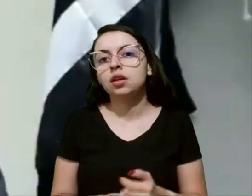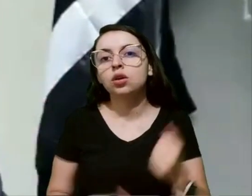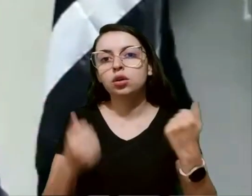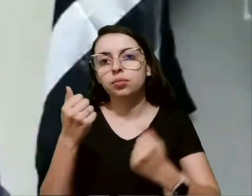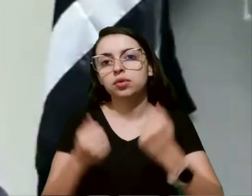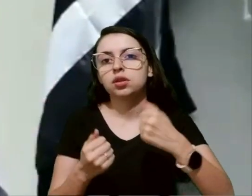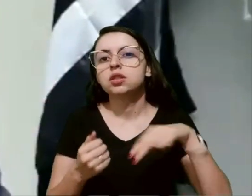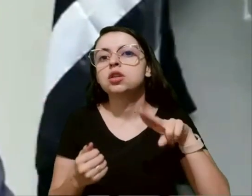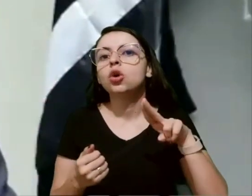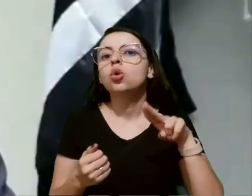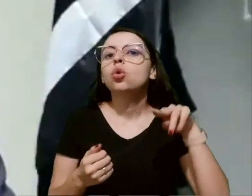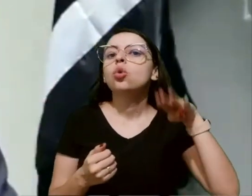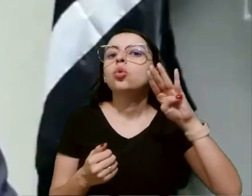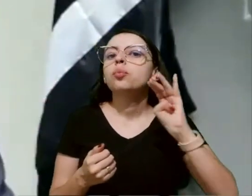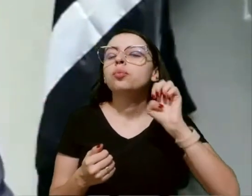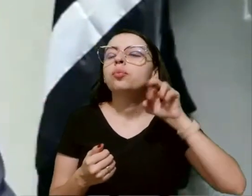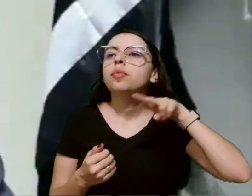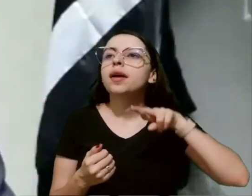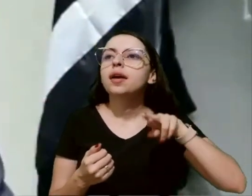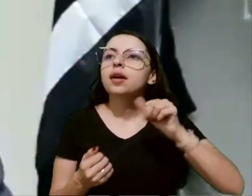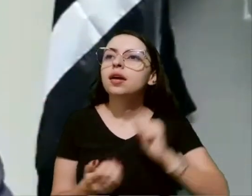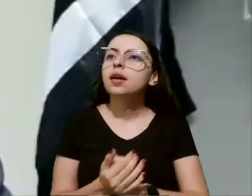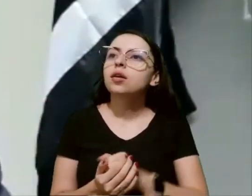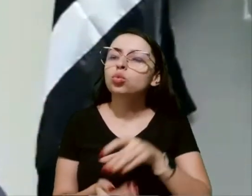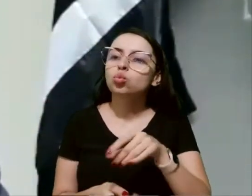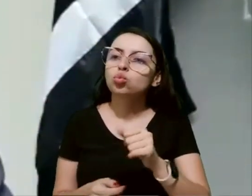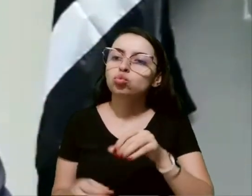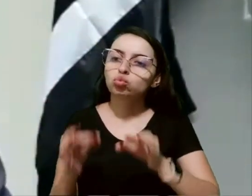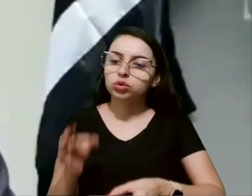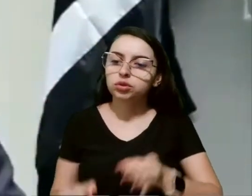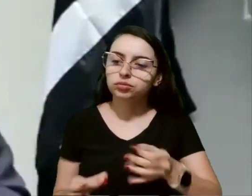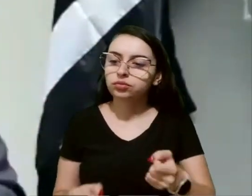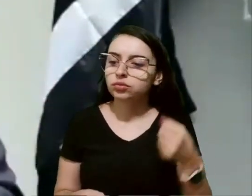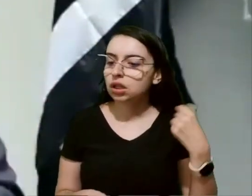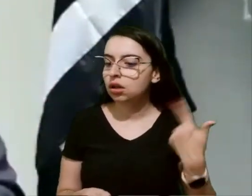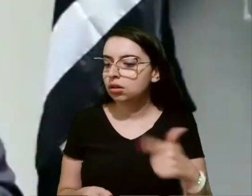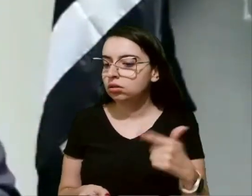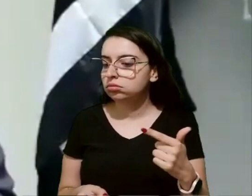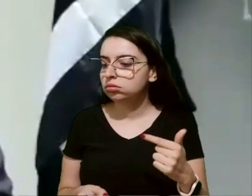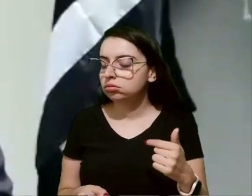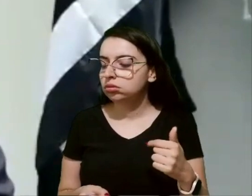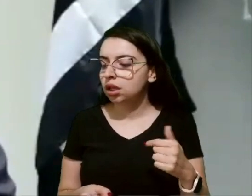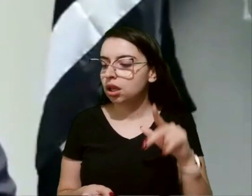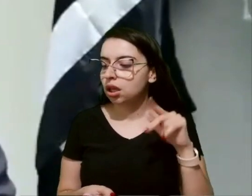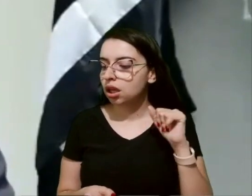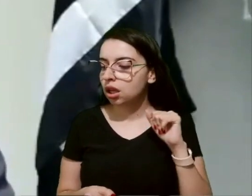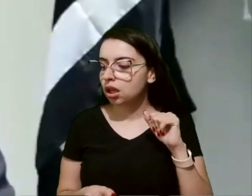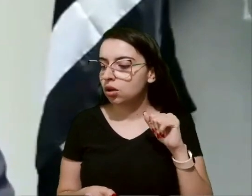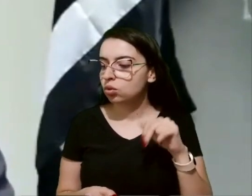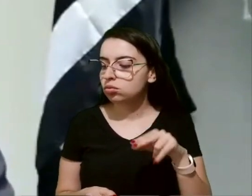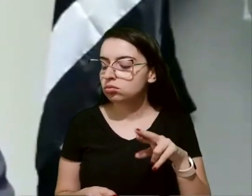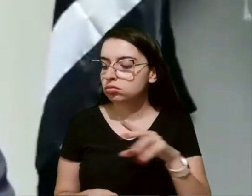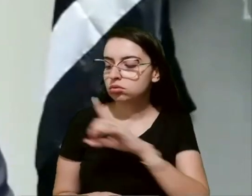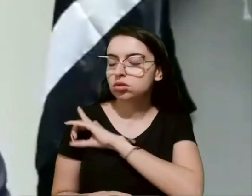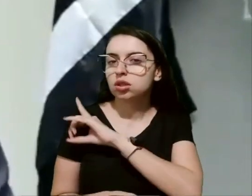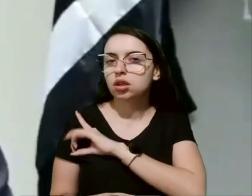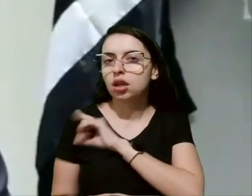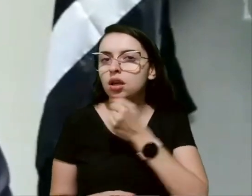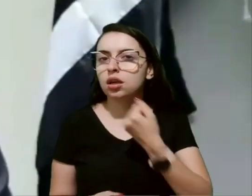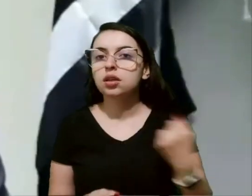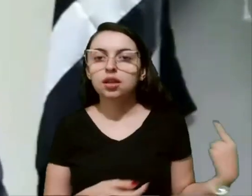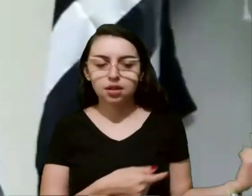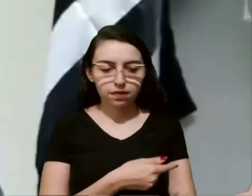do motorista de Uber. Em algum momento, o judiciário vai... Hoje, ele não tem uma sinalização. Então, uma das 3 premissas não tá presente. Quando